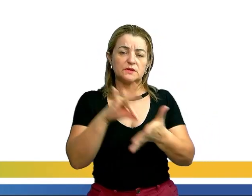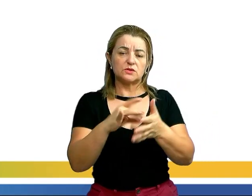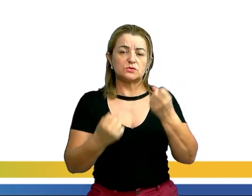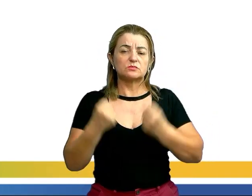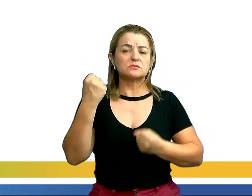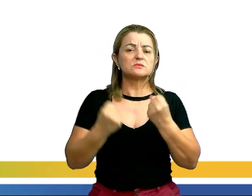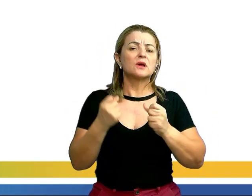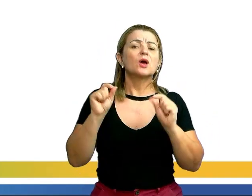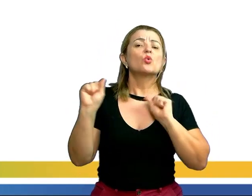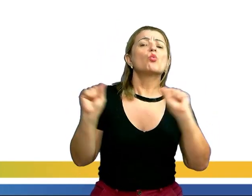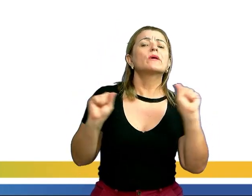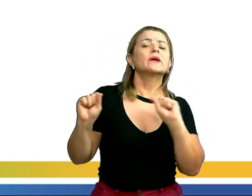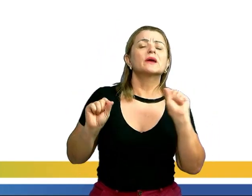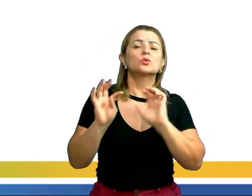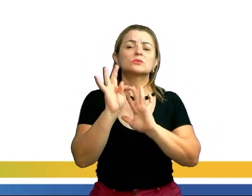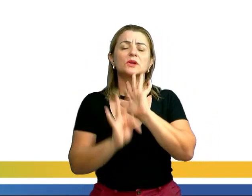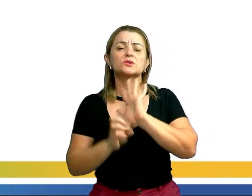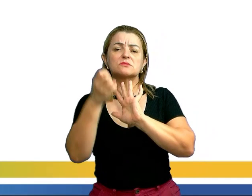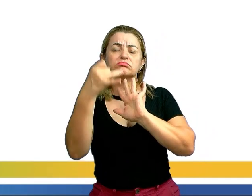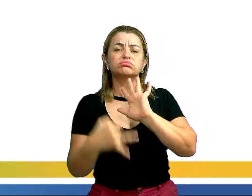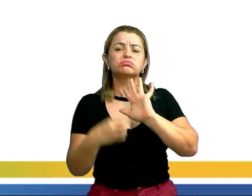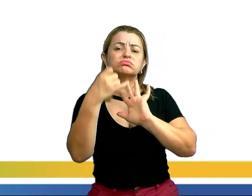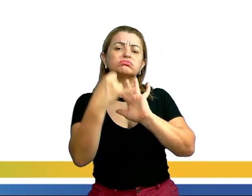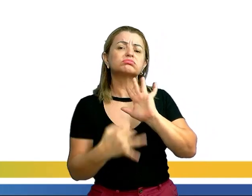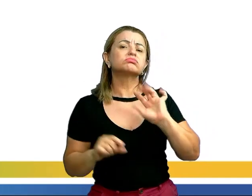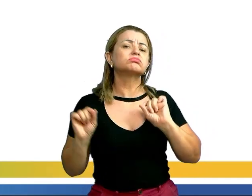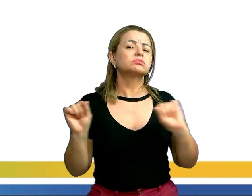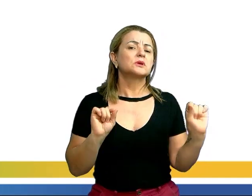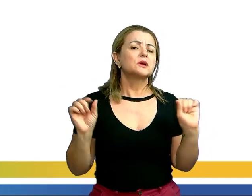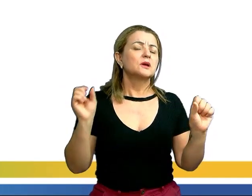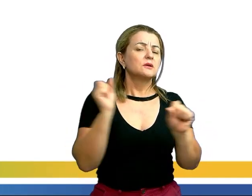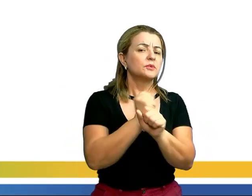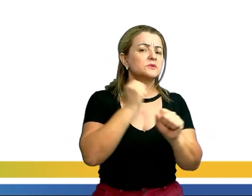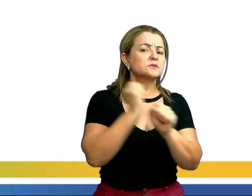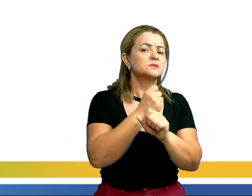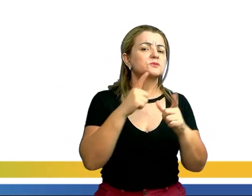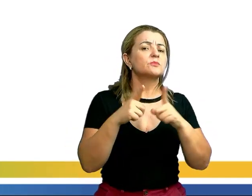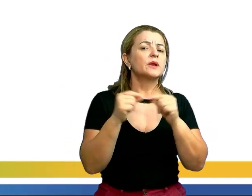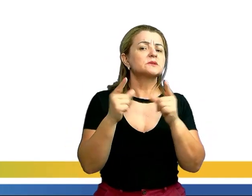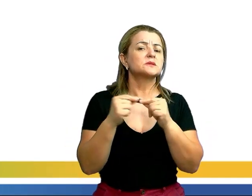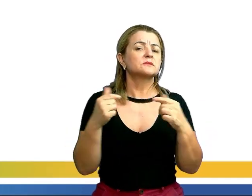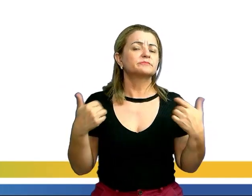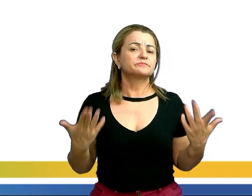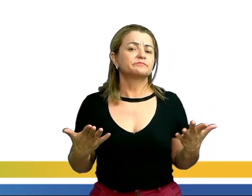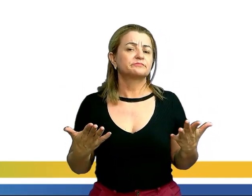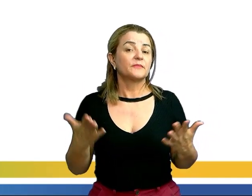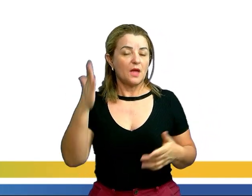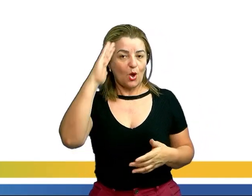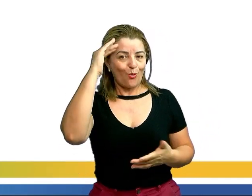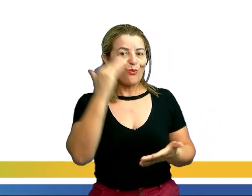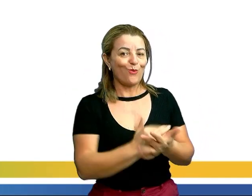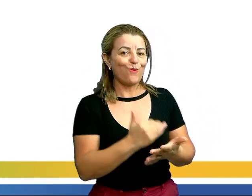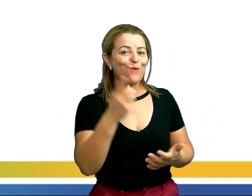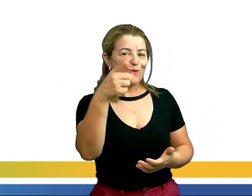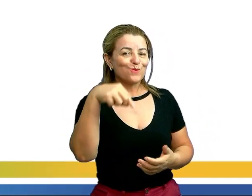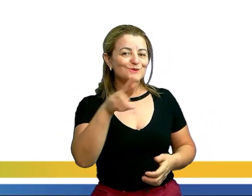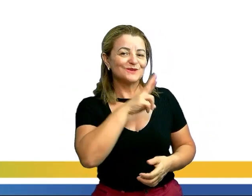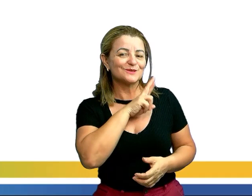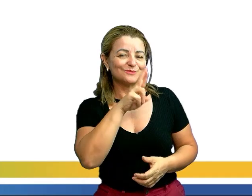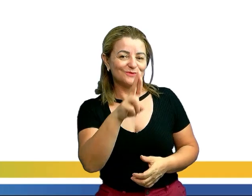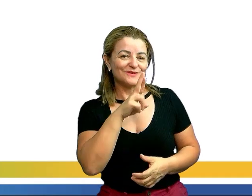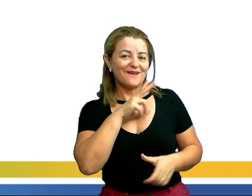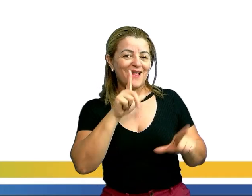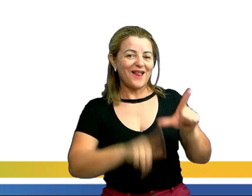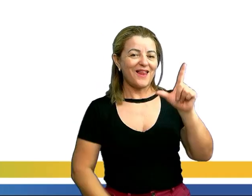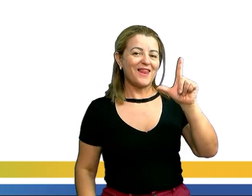transportes. De que esse texto, né, ele está falando sobre a construção de Brasília? Eu tenho certeza que vocês responderam